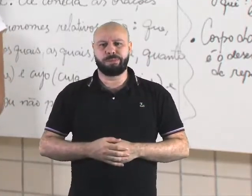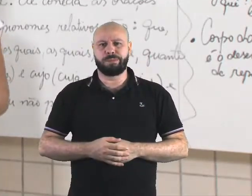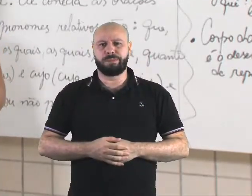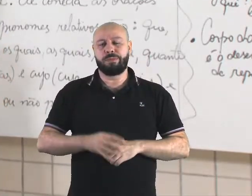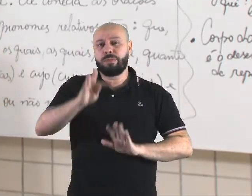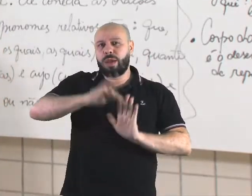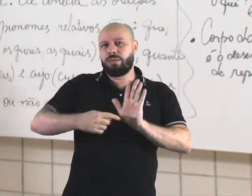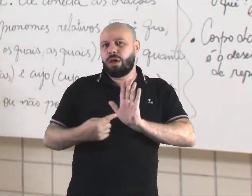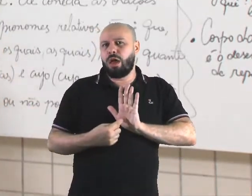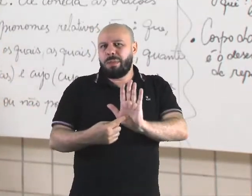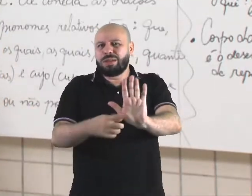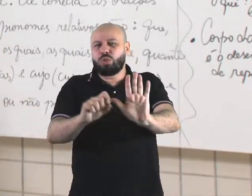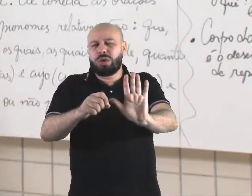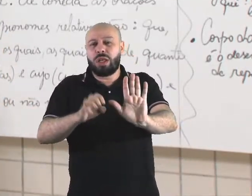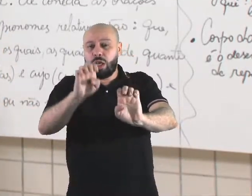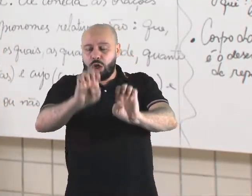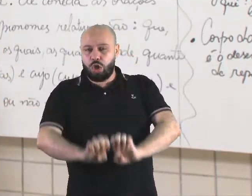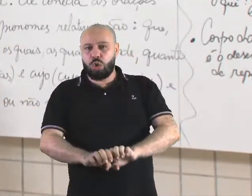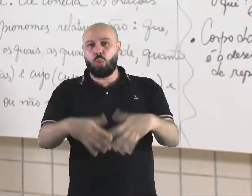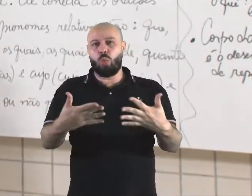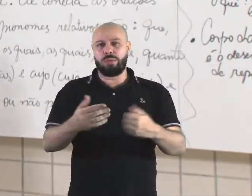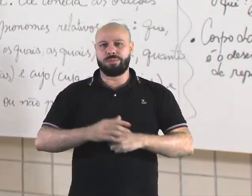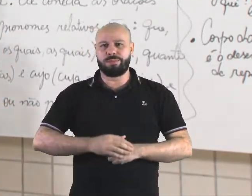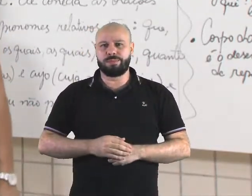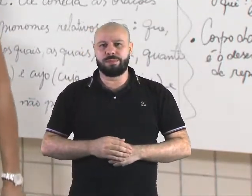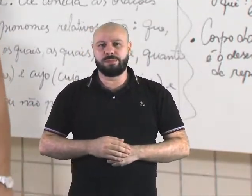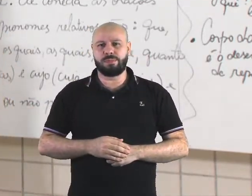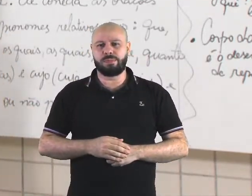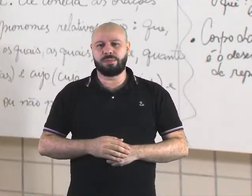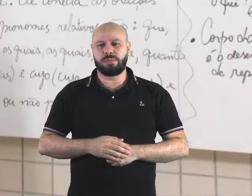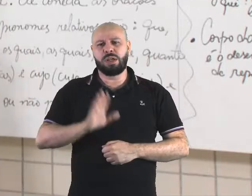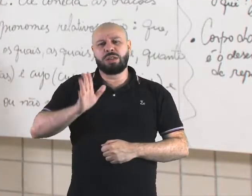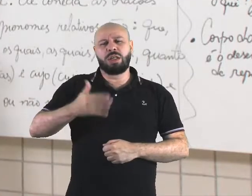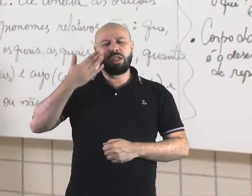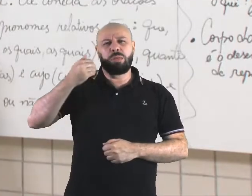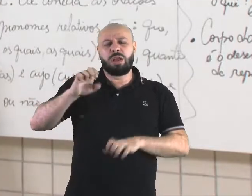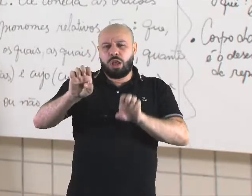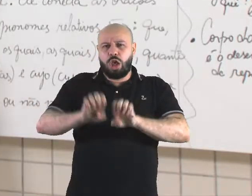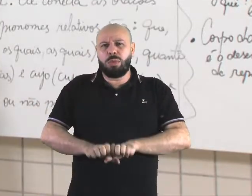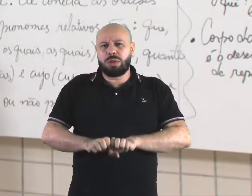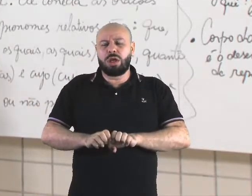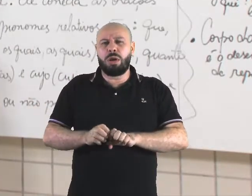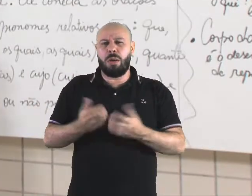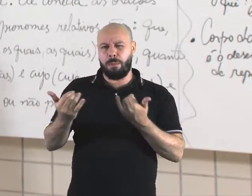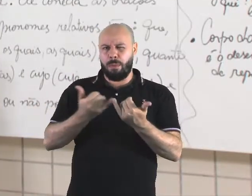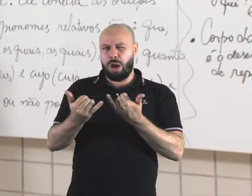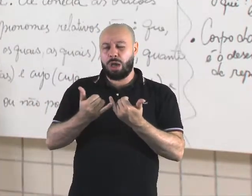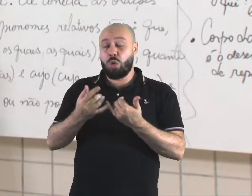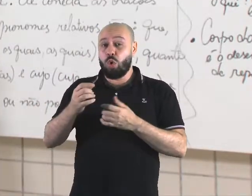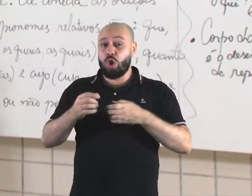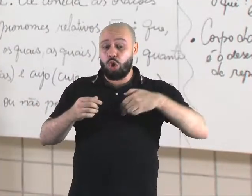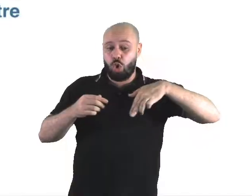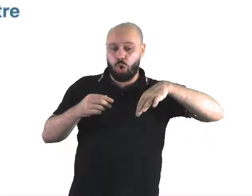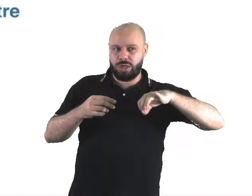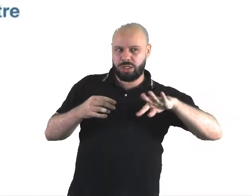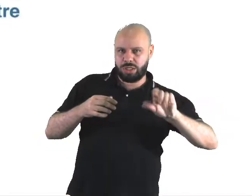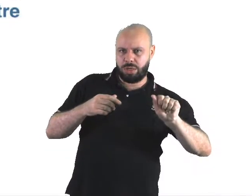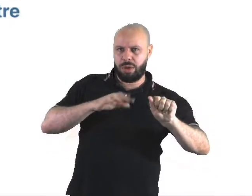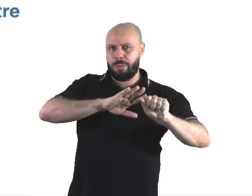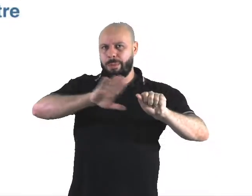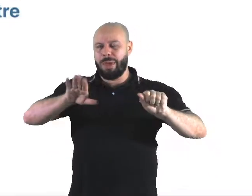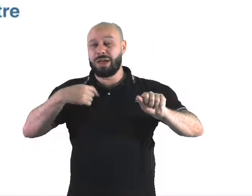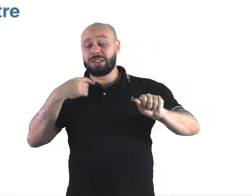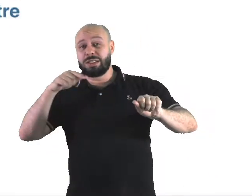texto ele apresenta uma estrutura. Qual é? Embora apresente uma estrutura similar à da notícia, parecida com a